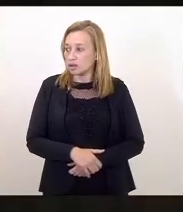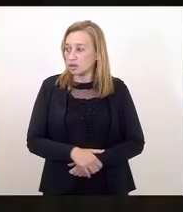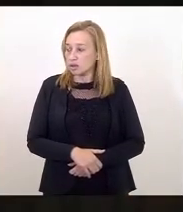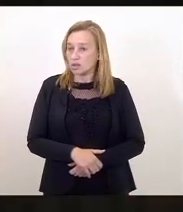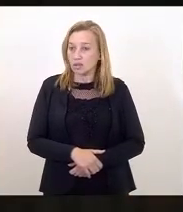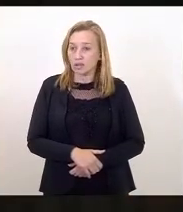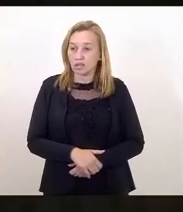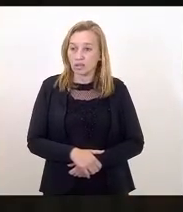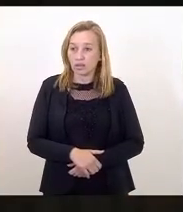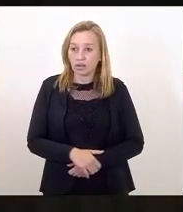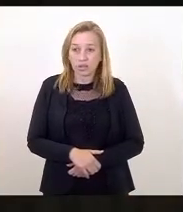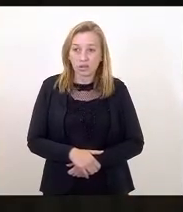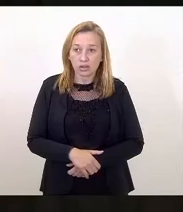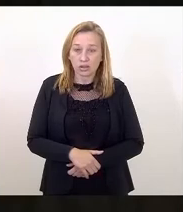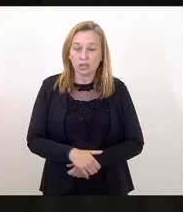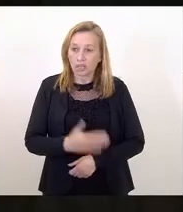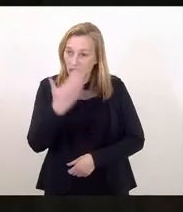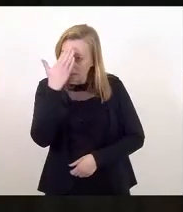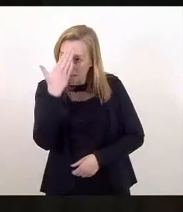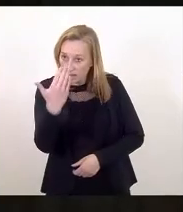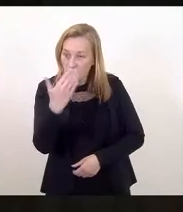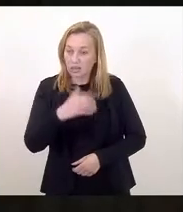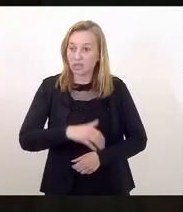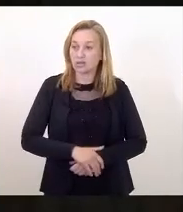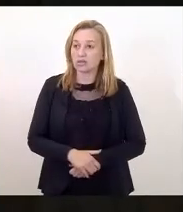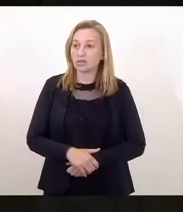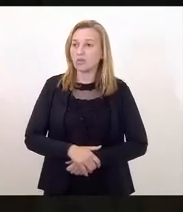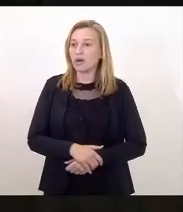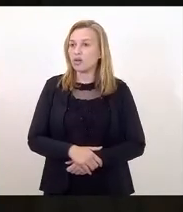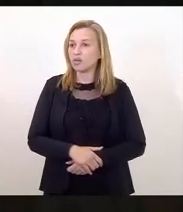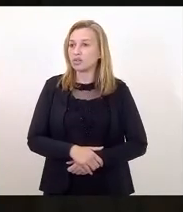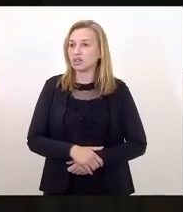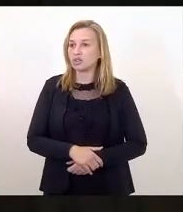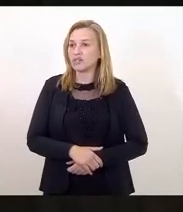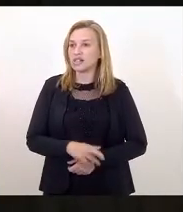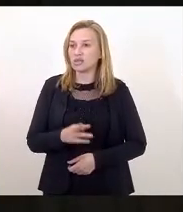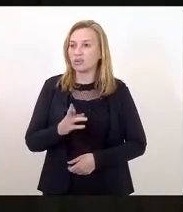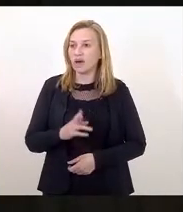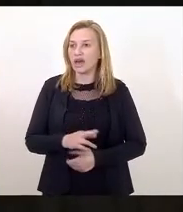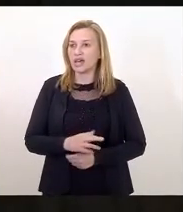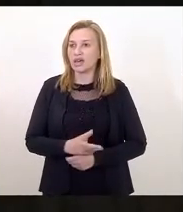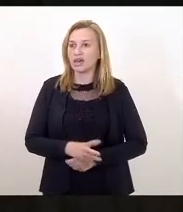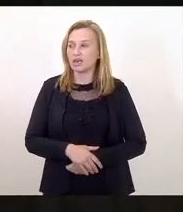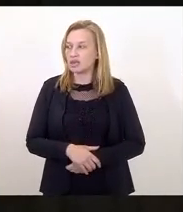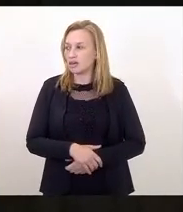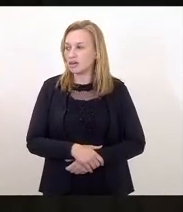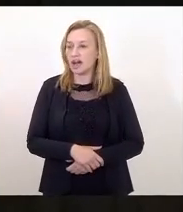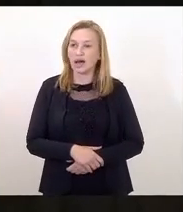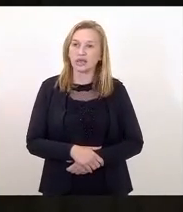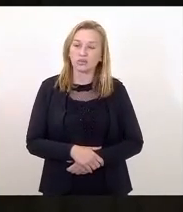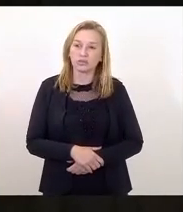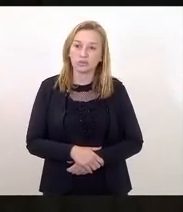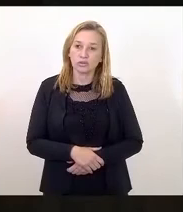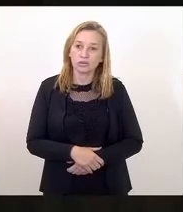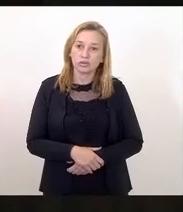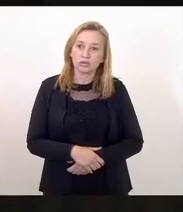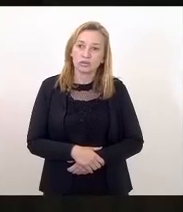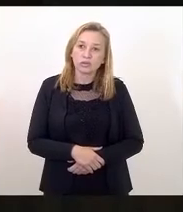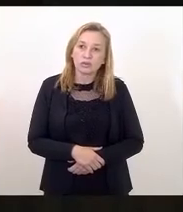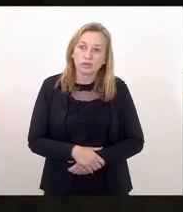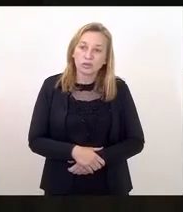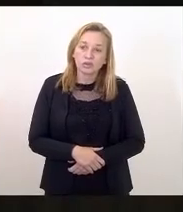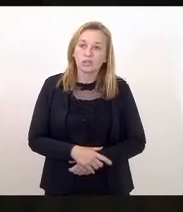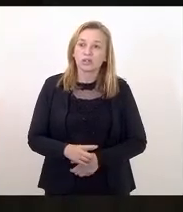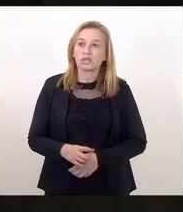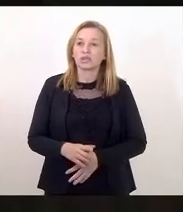acabou de dar... Agradeço o deputado Valdeque Carneiro. Deputado Daniel Liberon votou favorável. Pela Comissão de Saúde,